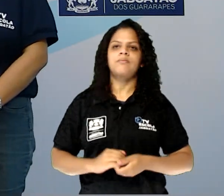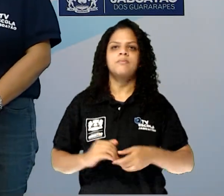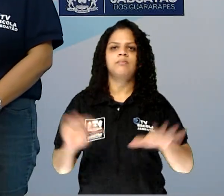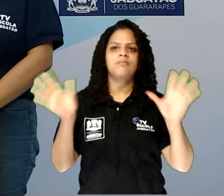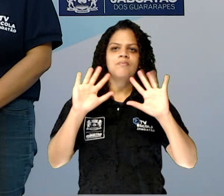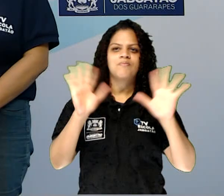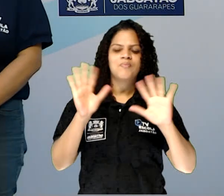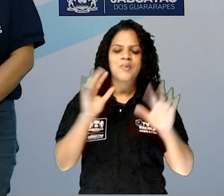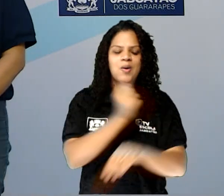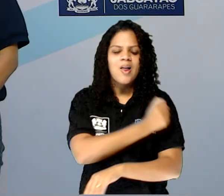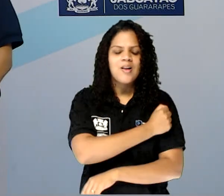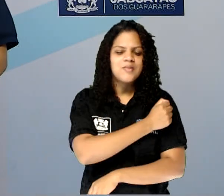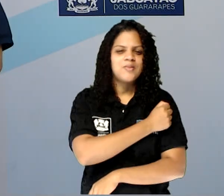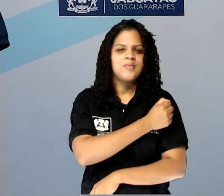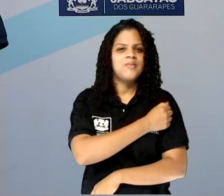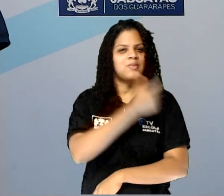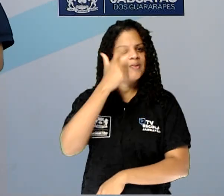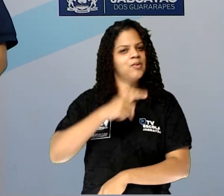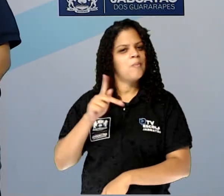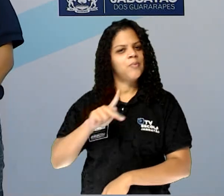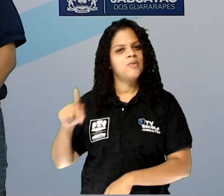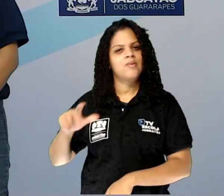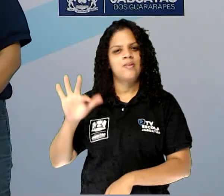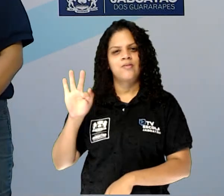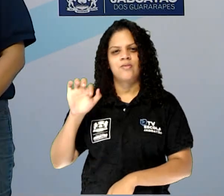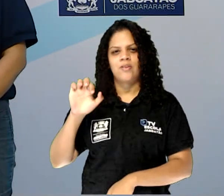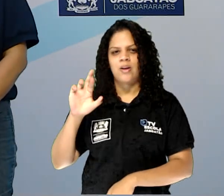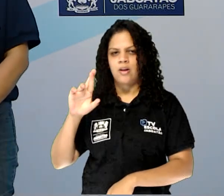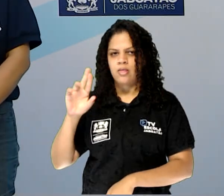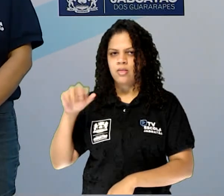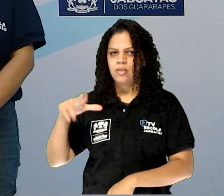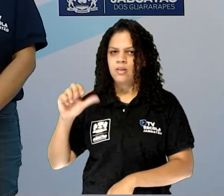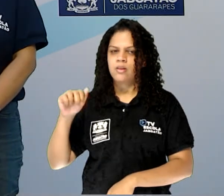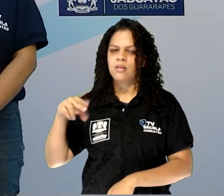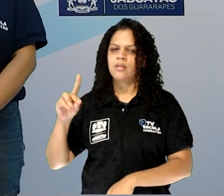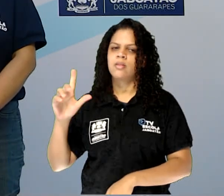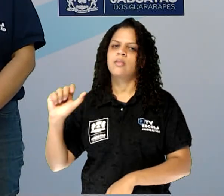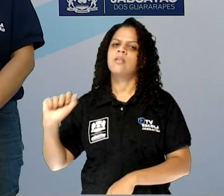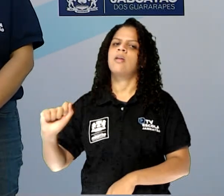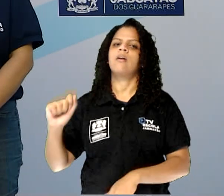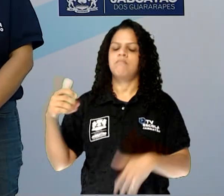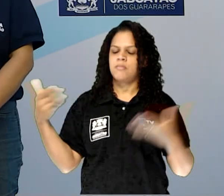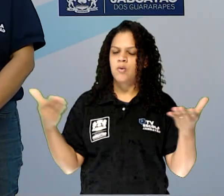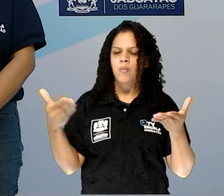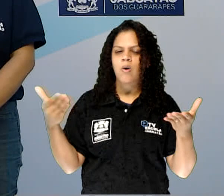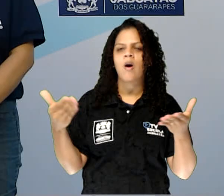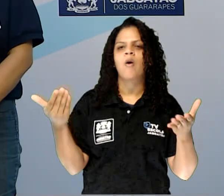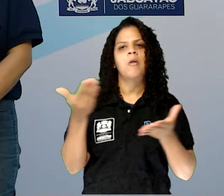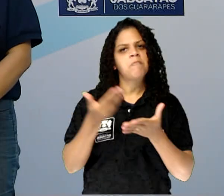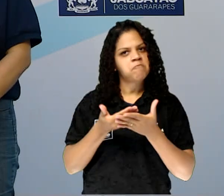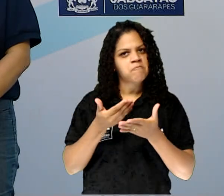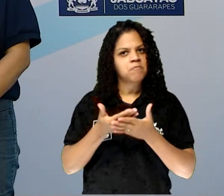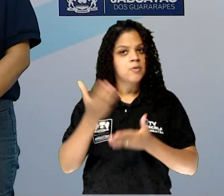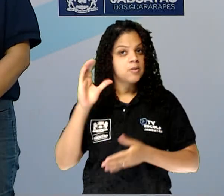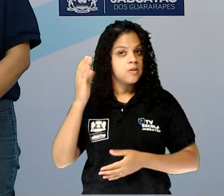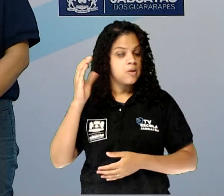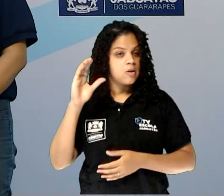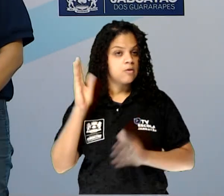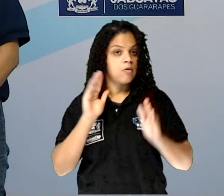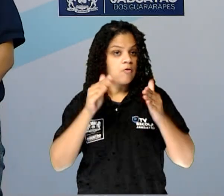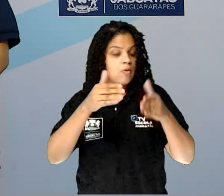Olá, estudantes. Aqui quem fala é a professora Fernanda e nós vamos para mais uma aula de ciências do 7º